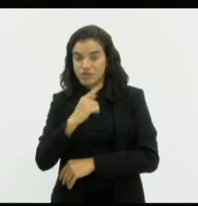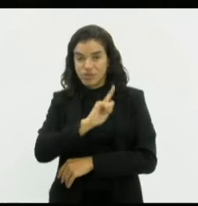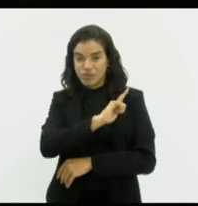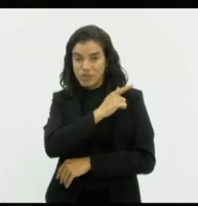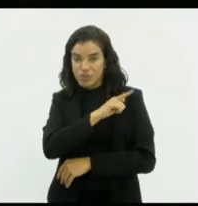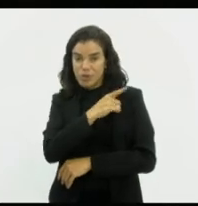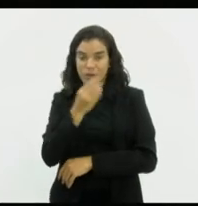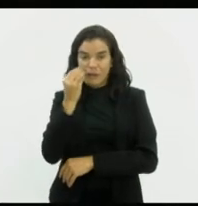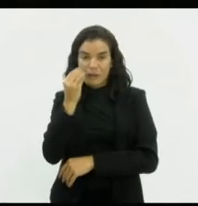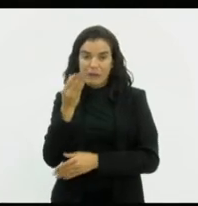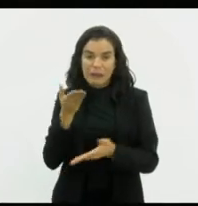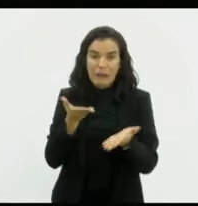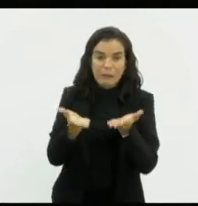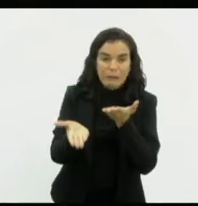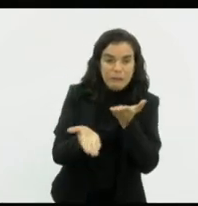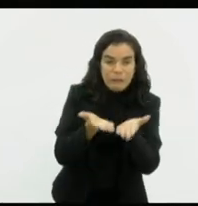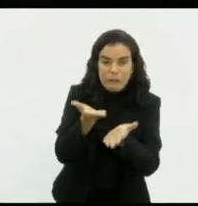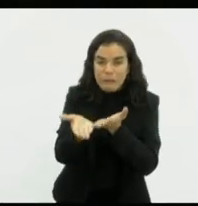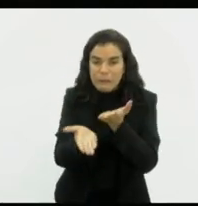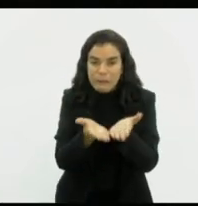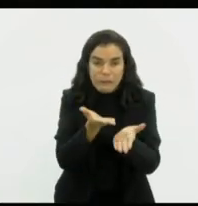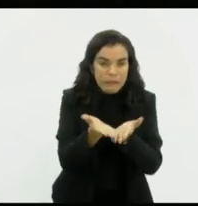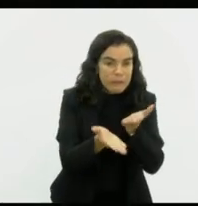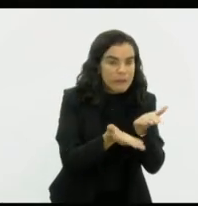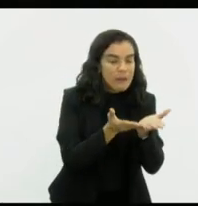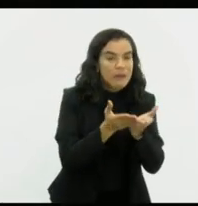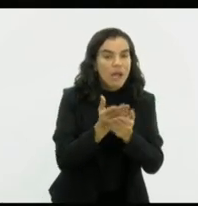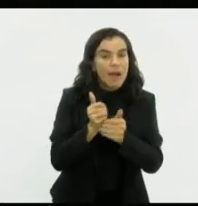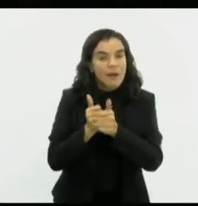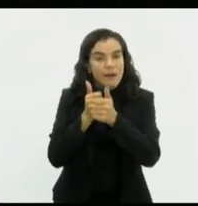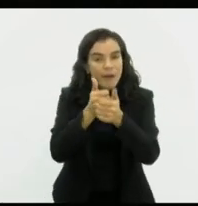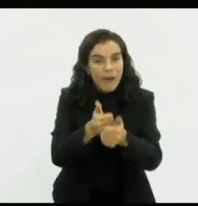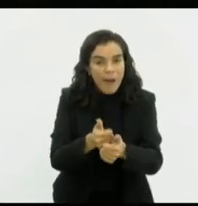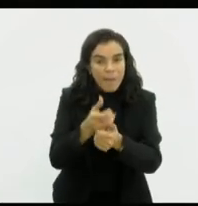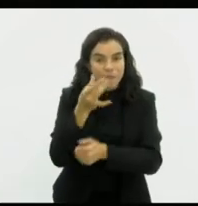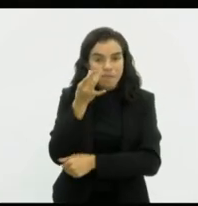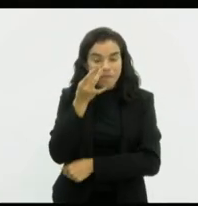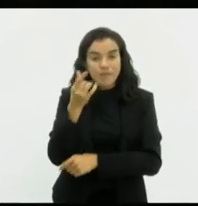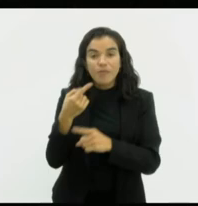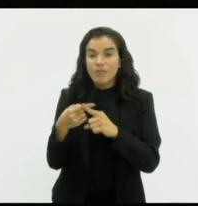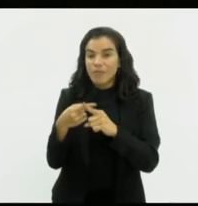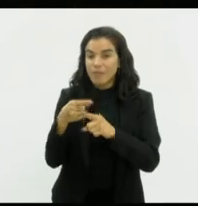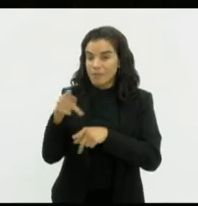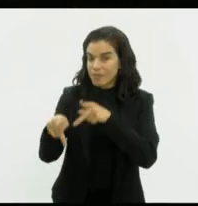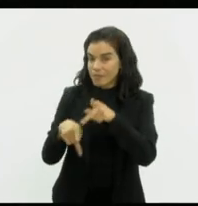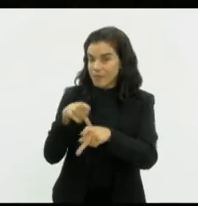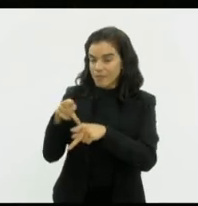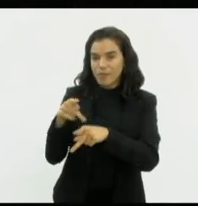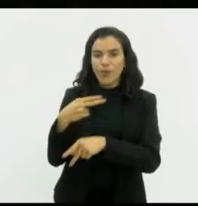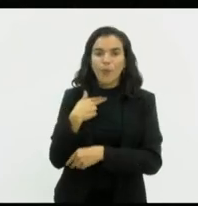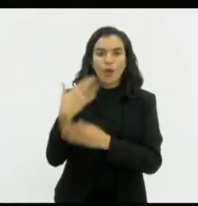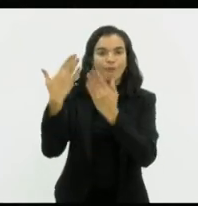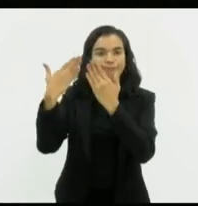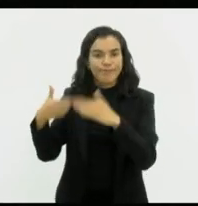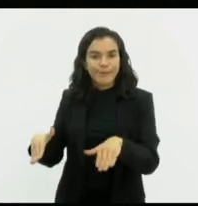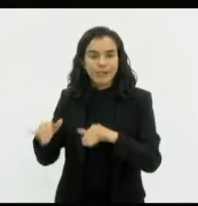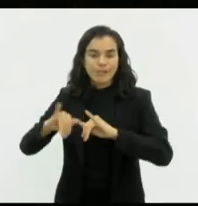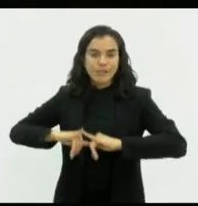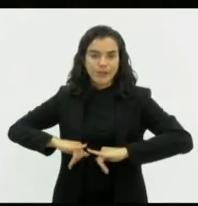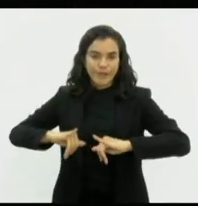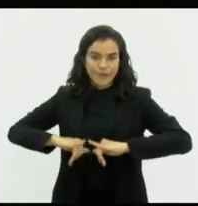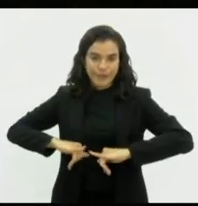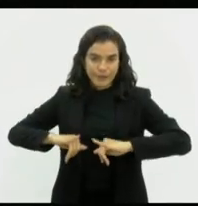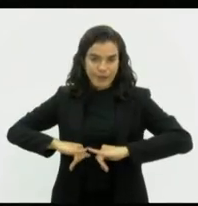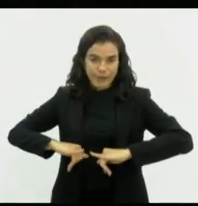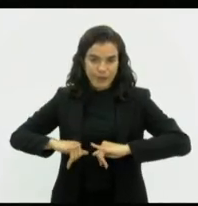tentar viabilizar o funcionamento e ver de perto os problemas dessas unidades, porque a população não pode pagar o pato. Então, eu queria